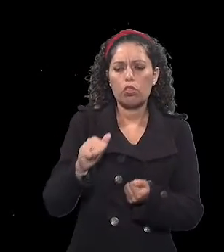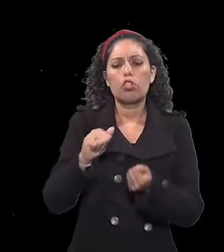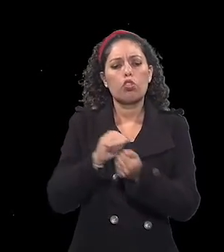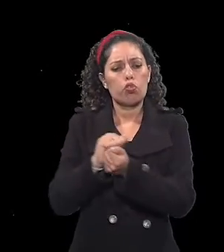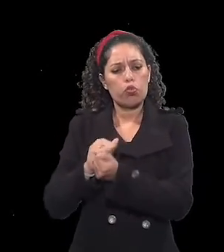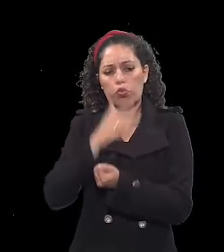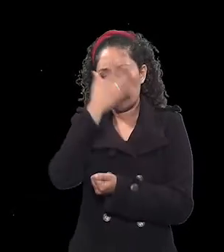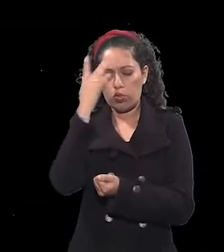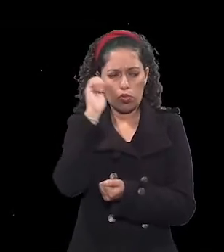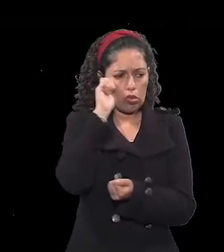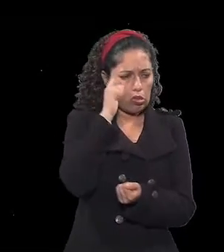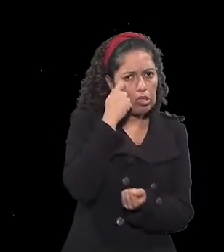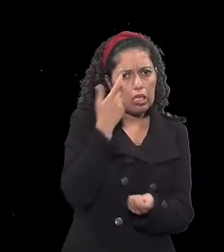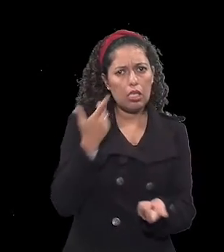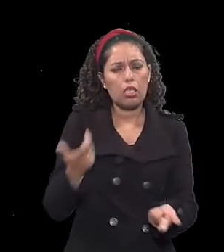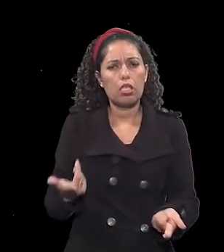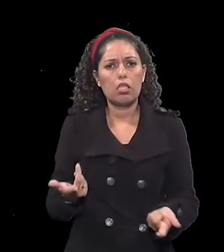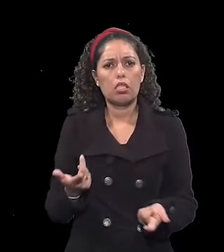da Blacktude.